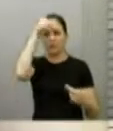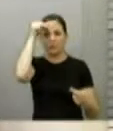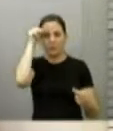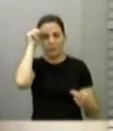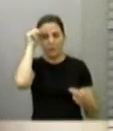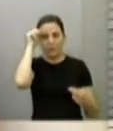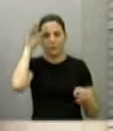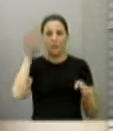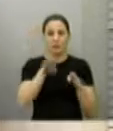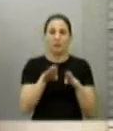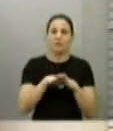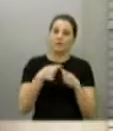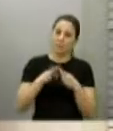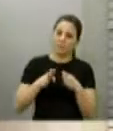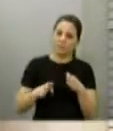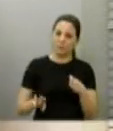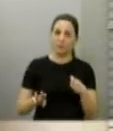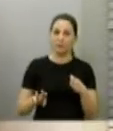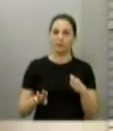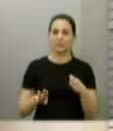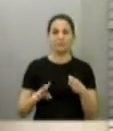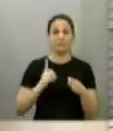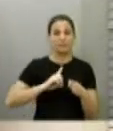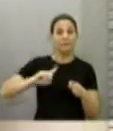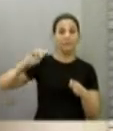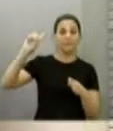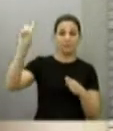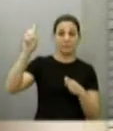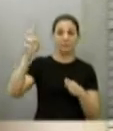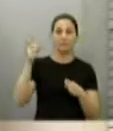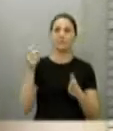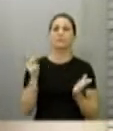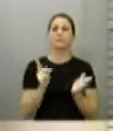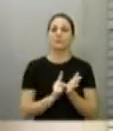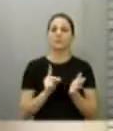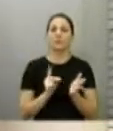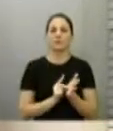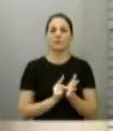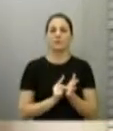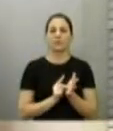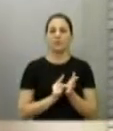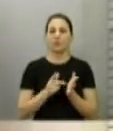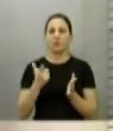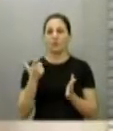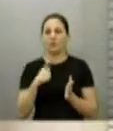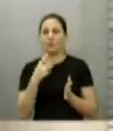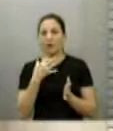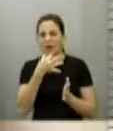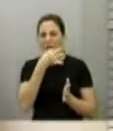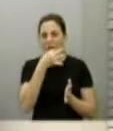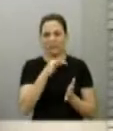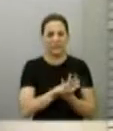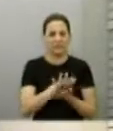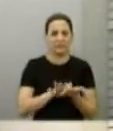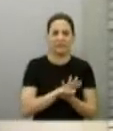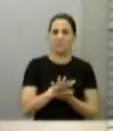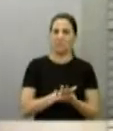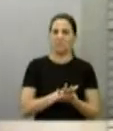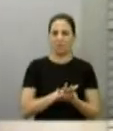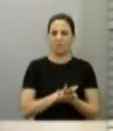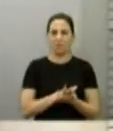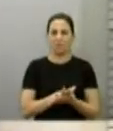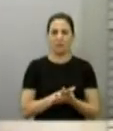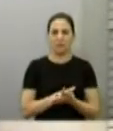desse poder. Graças a Deus, contra a verdade não há argumento. Contra a verdade não há versão.